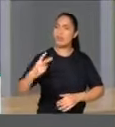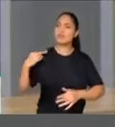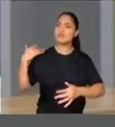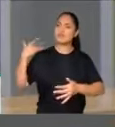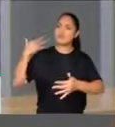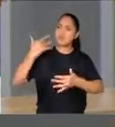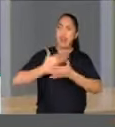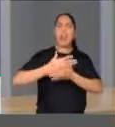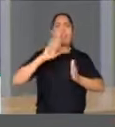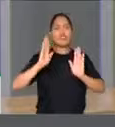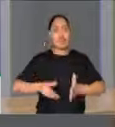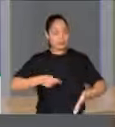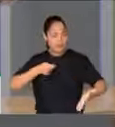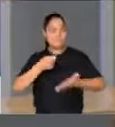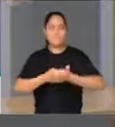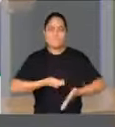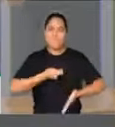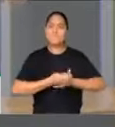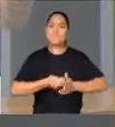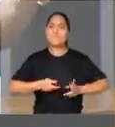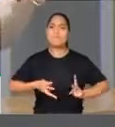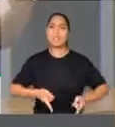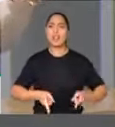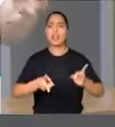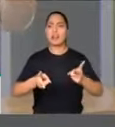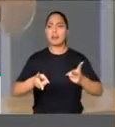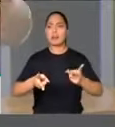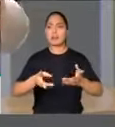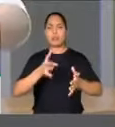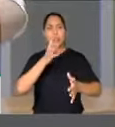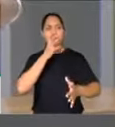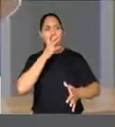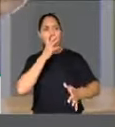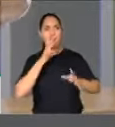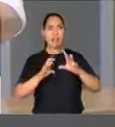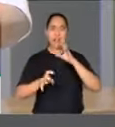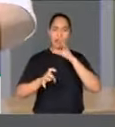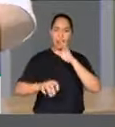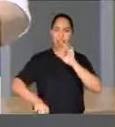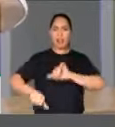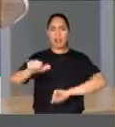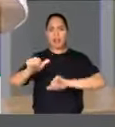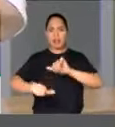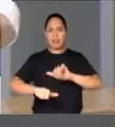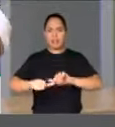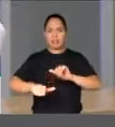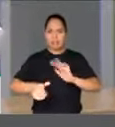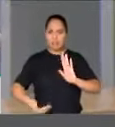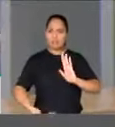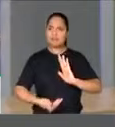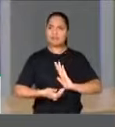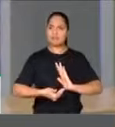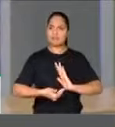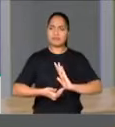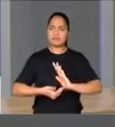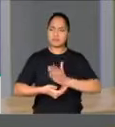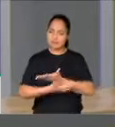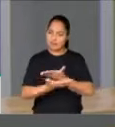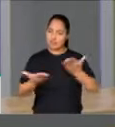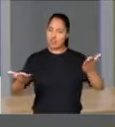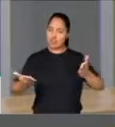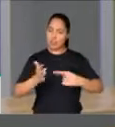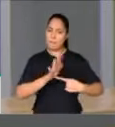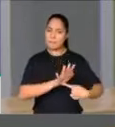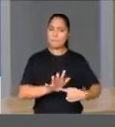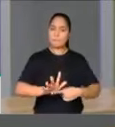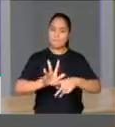são as lutas. Mas ao ver este cenário, isso mostra que, de fato, nós vamos